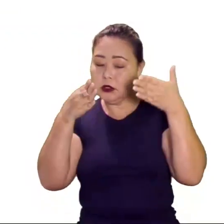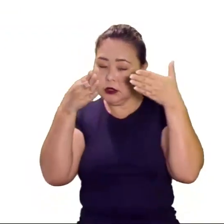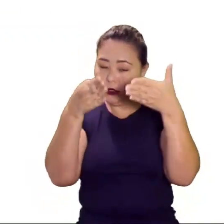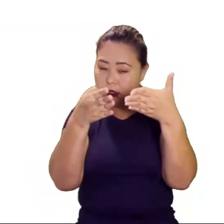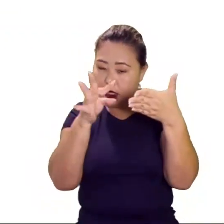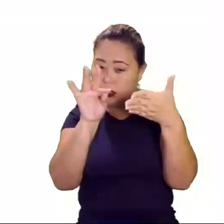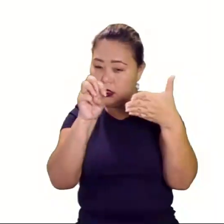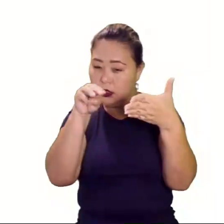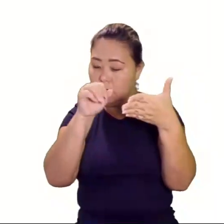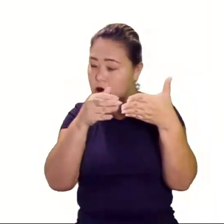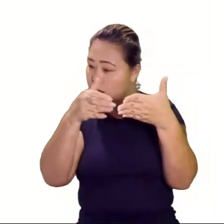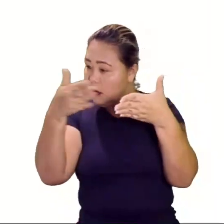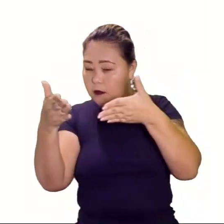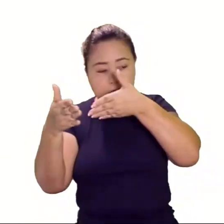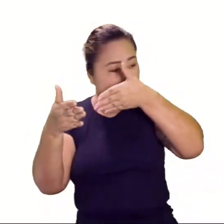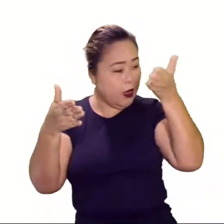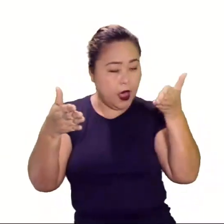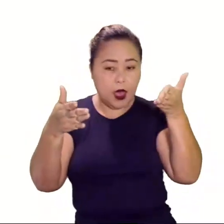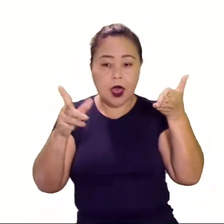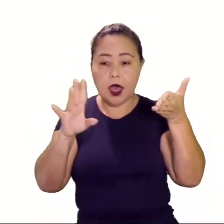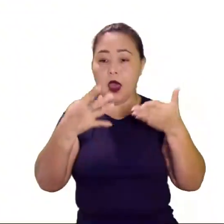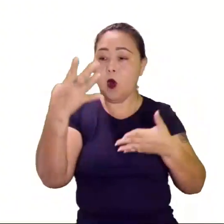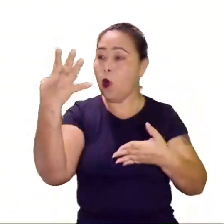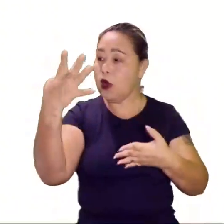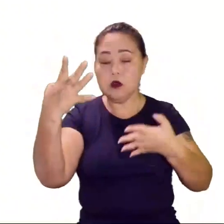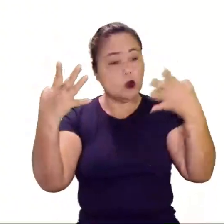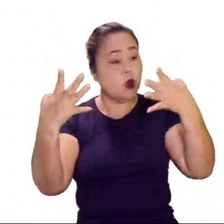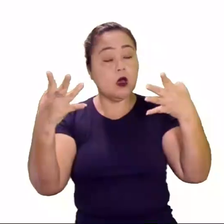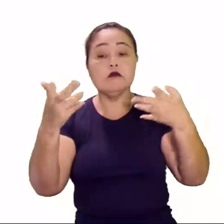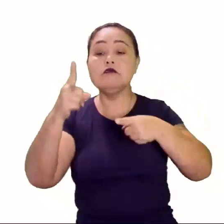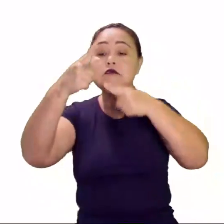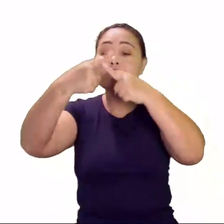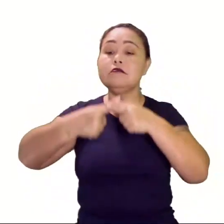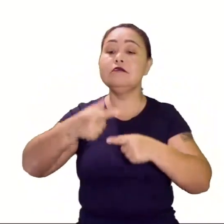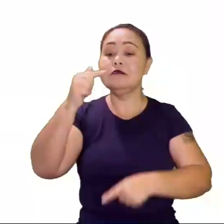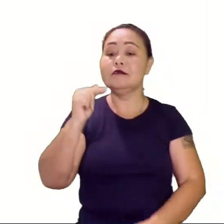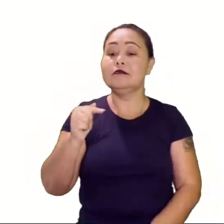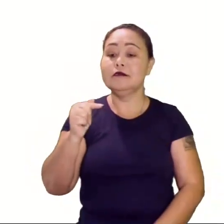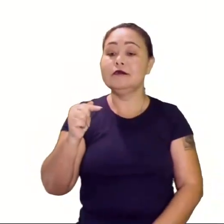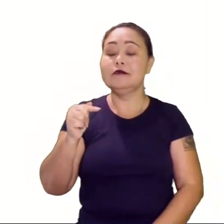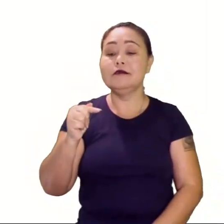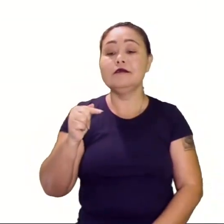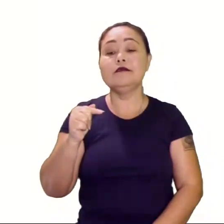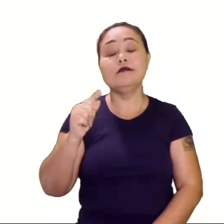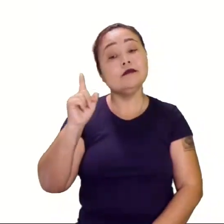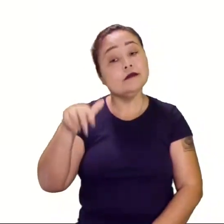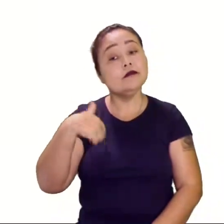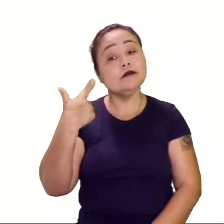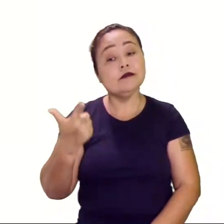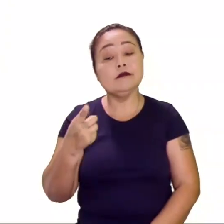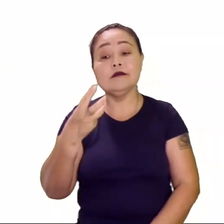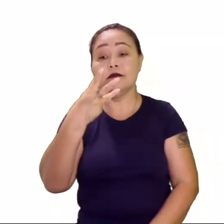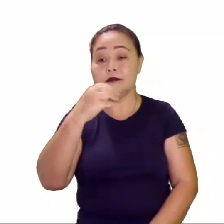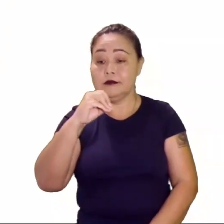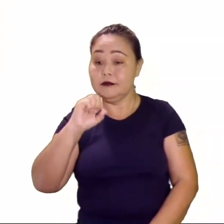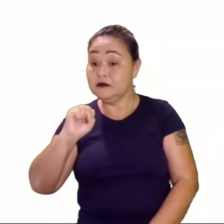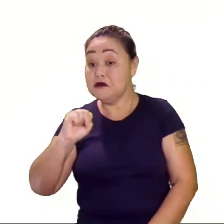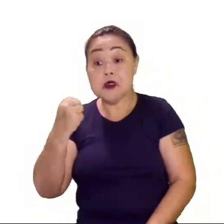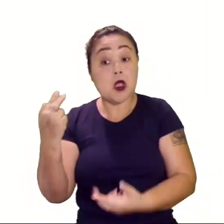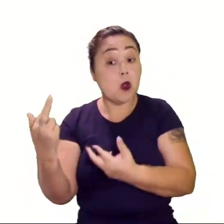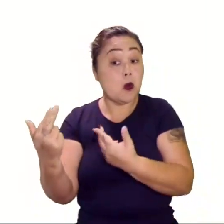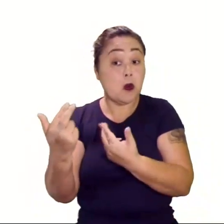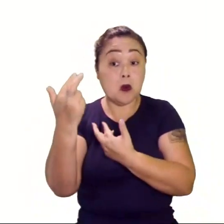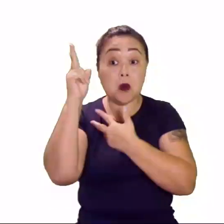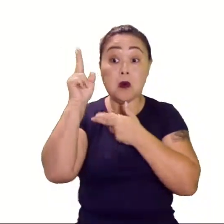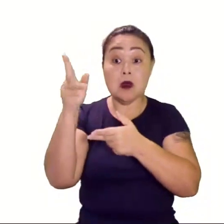o termo que divide a sequência no meio, 44, e multiplicamos por 7. Isso 44 mesmo. vezes 7, 308. Isso